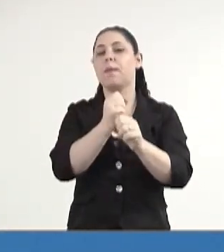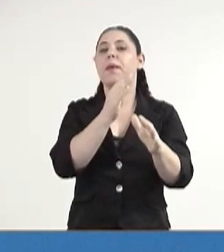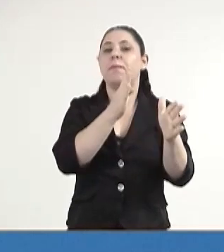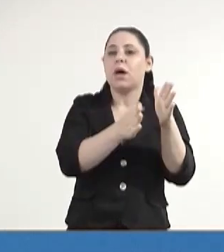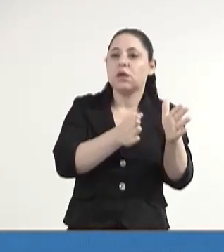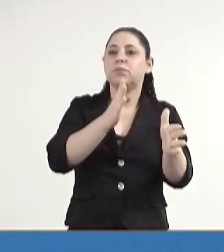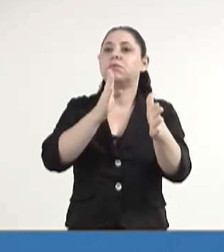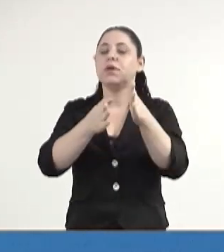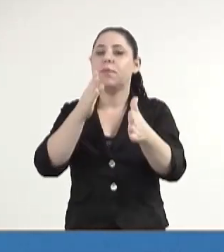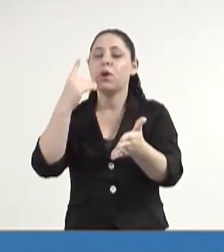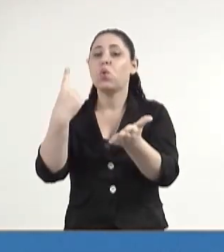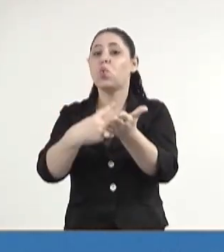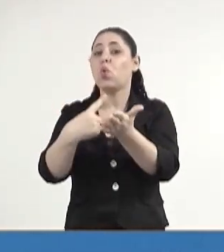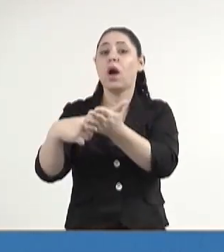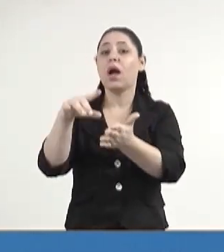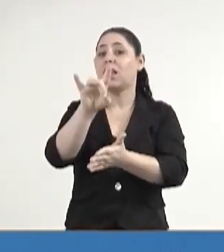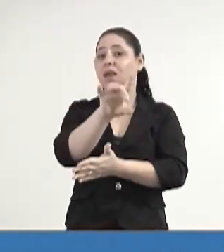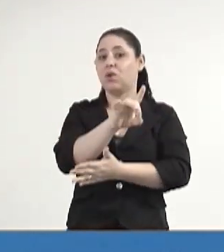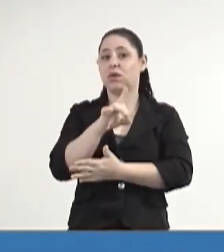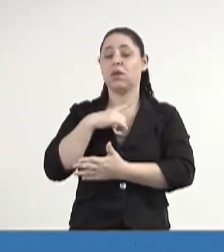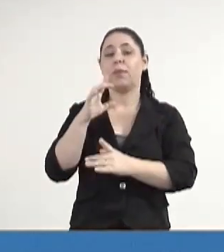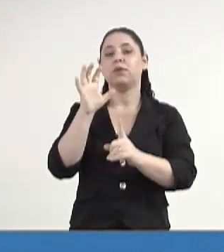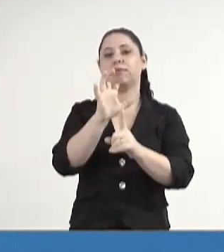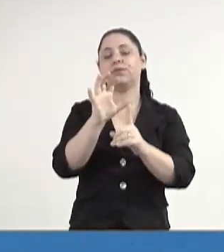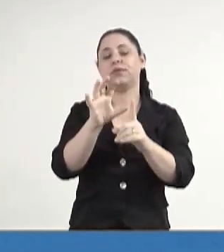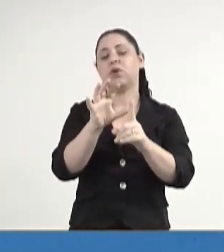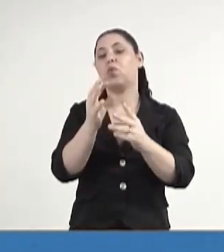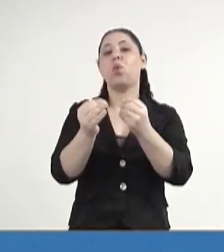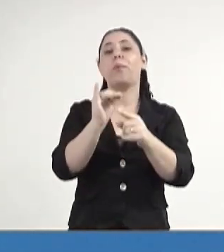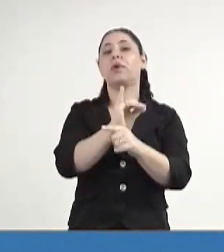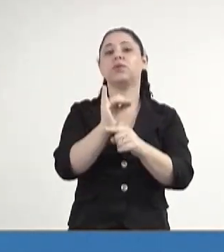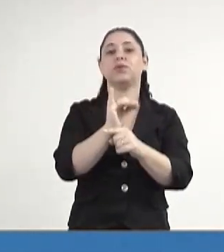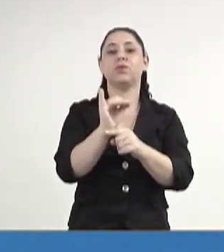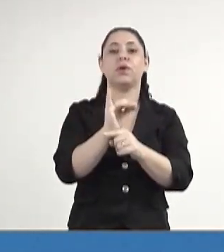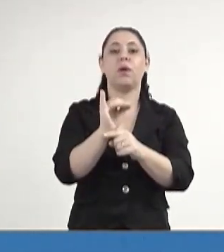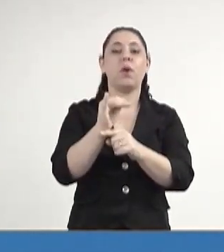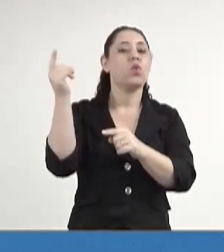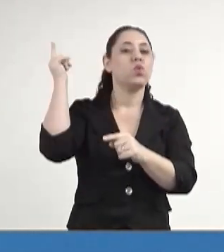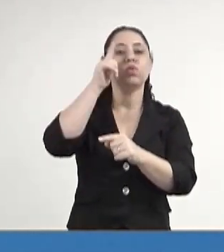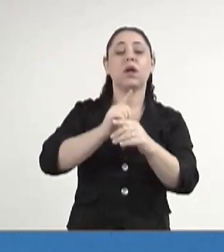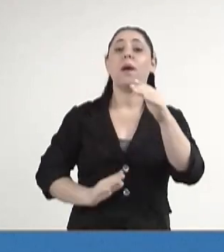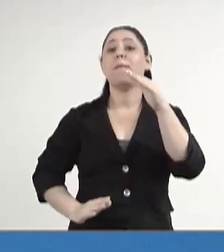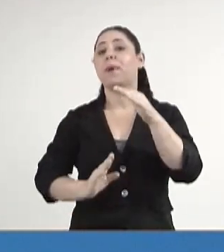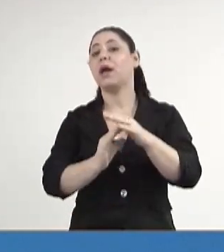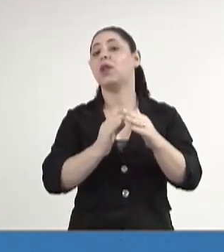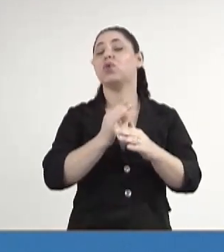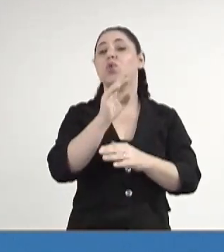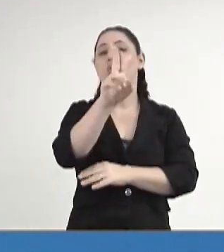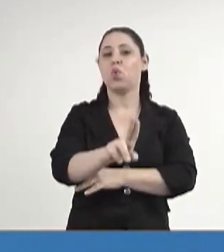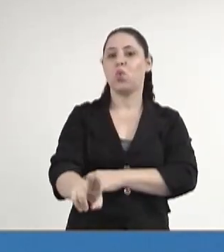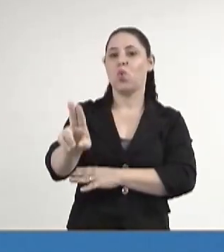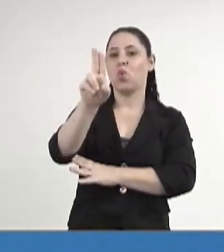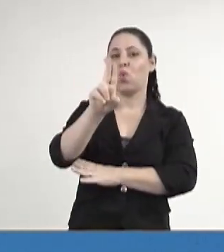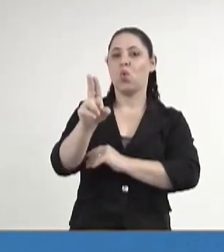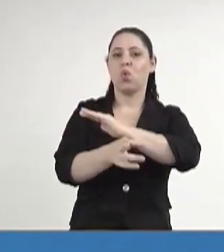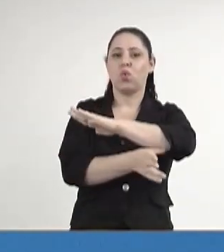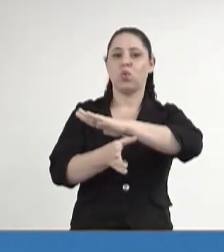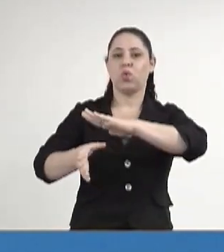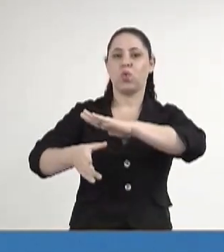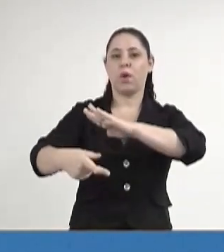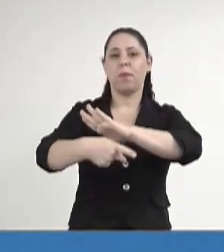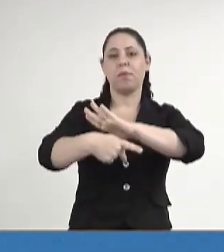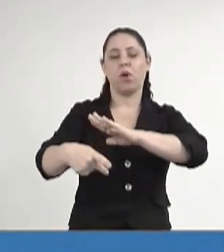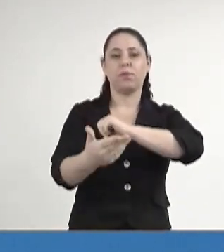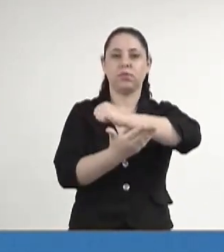e intervenções previstas, bem como o impacto dessas ações para alcançar a meta de universalização